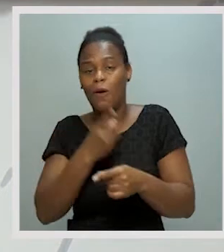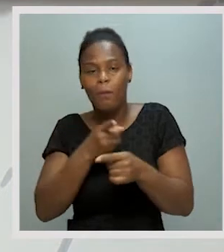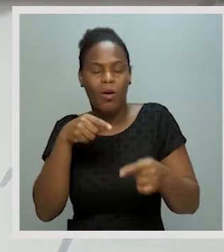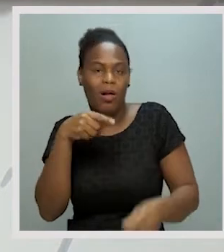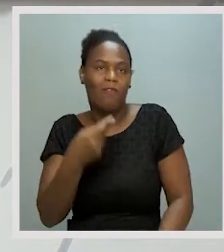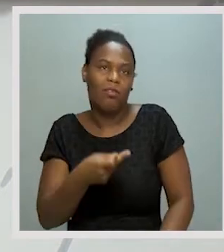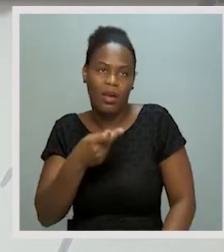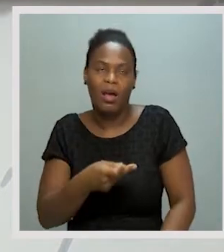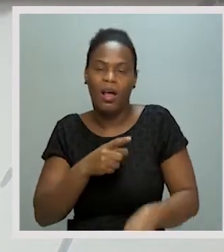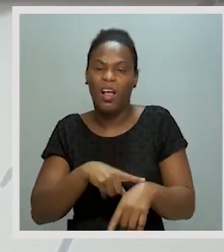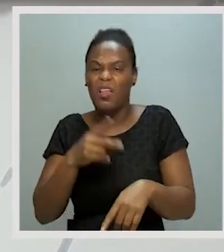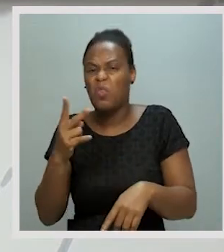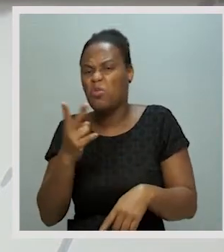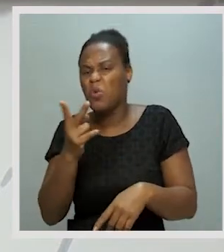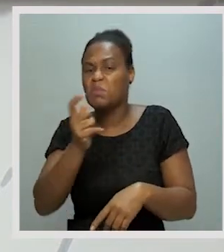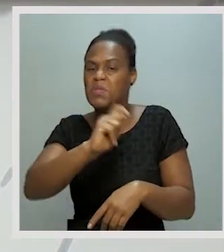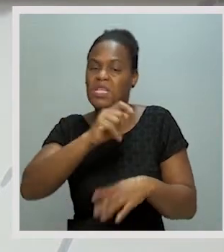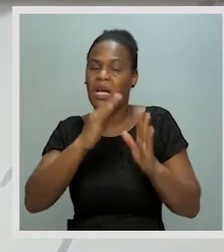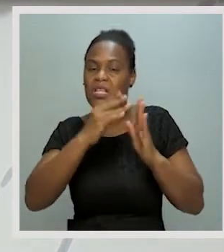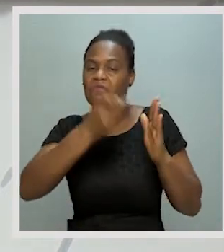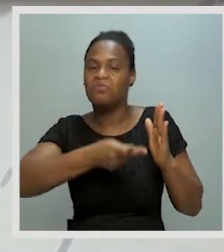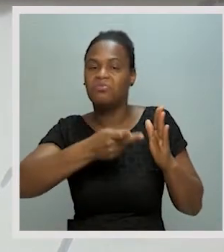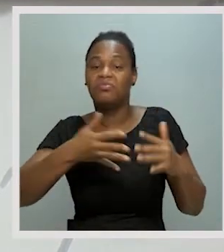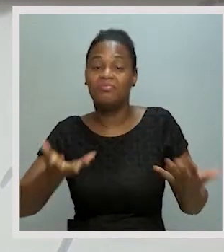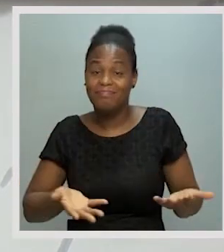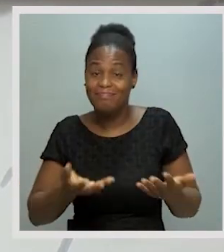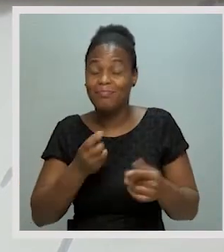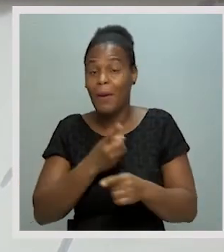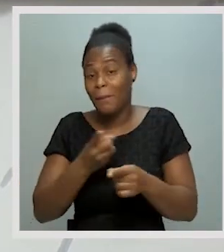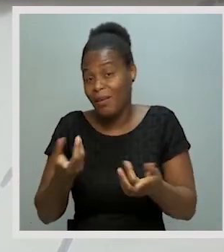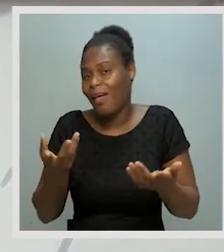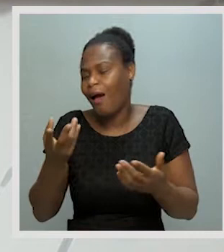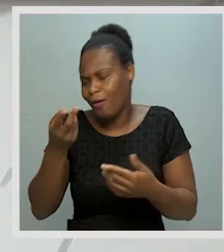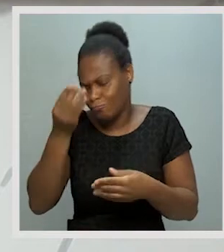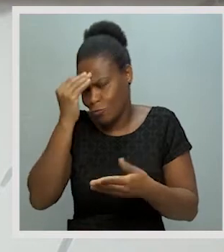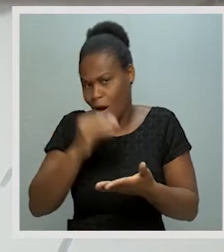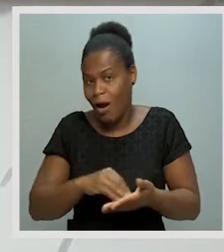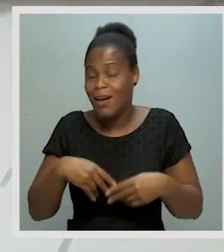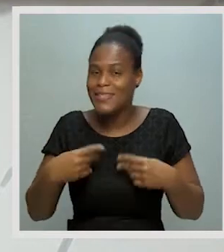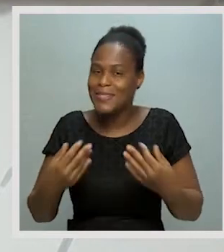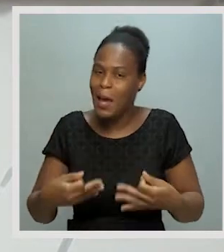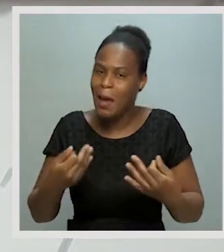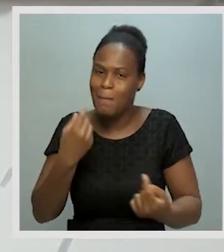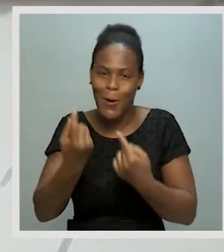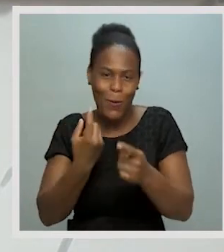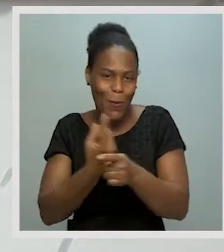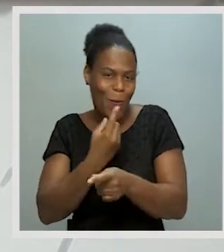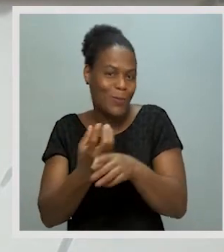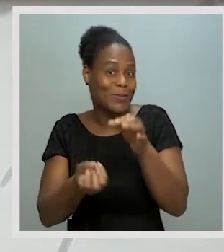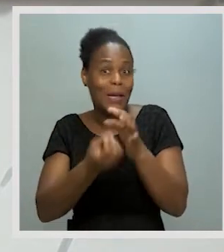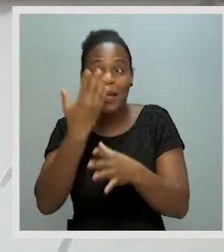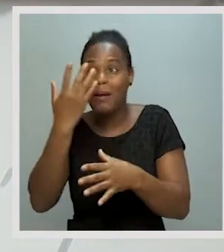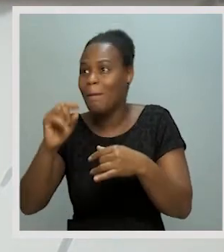estão por aí 2 meses em casa. Então, acabam por inventar sempre alguma